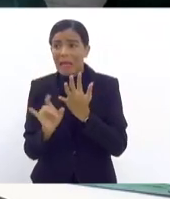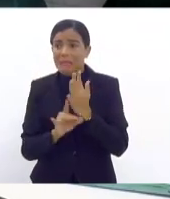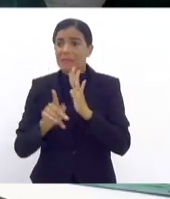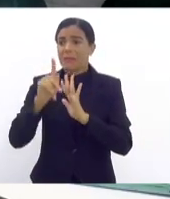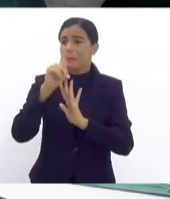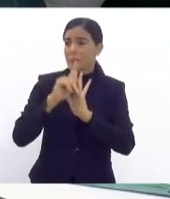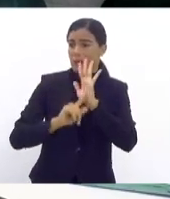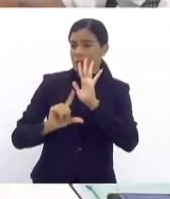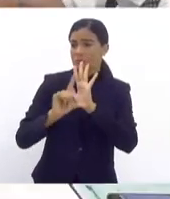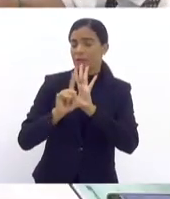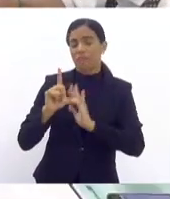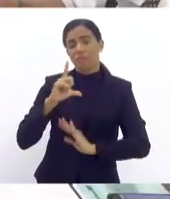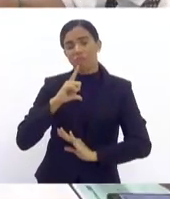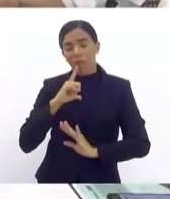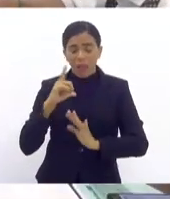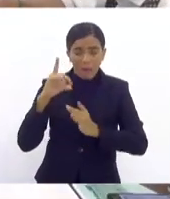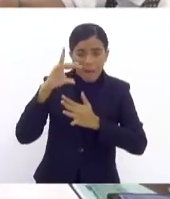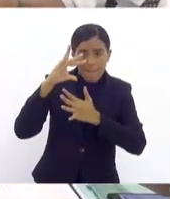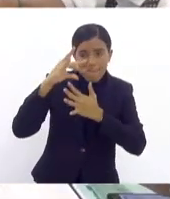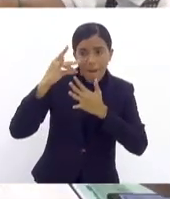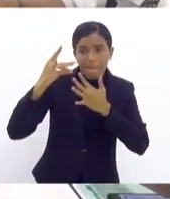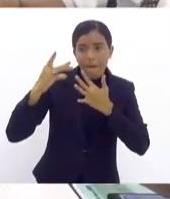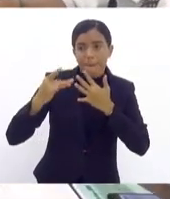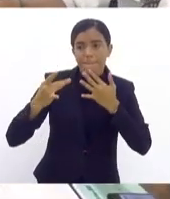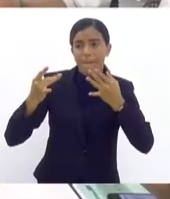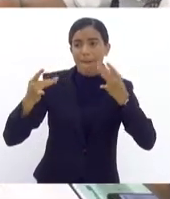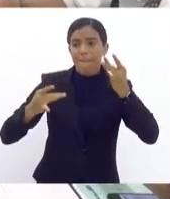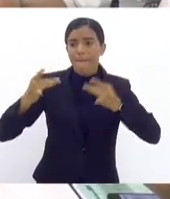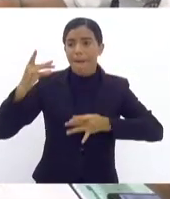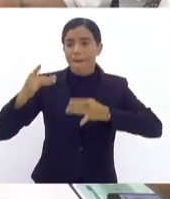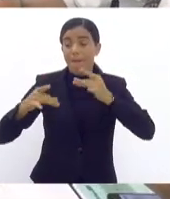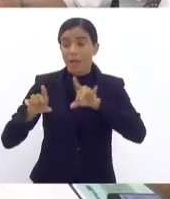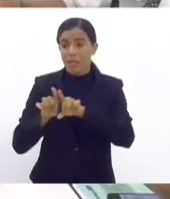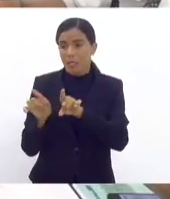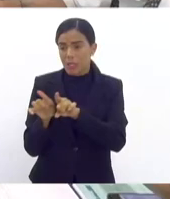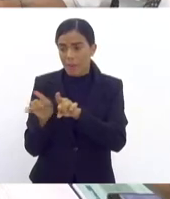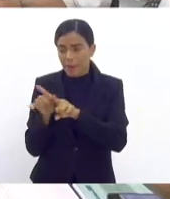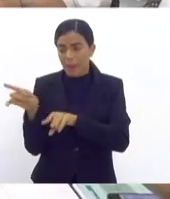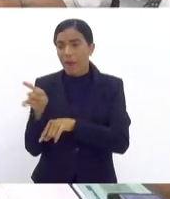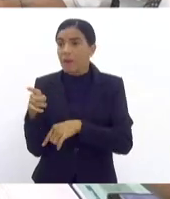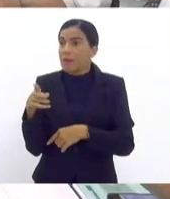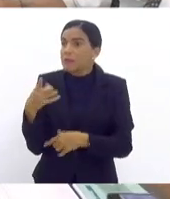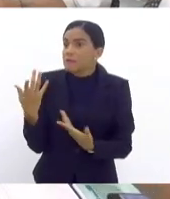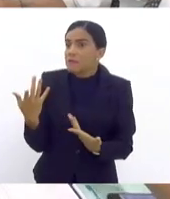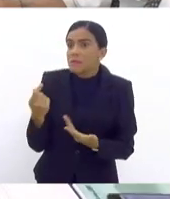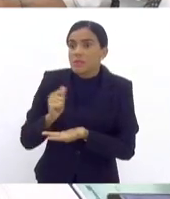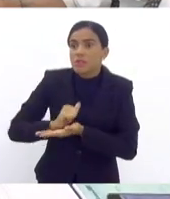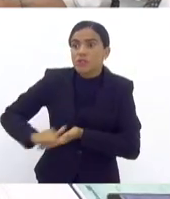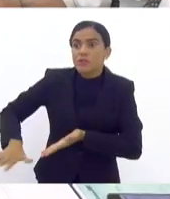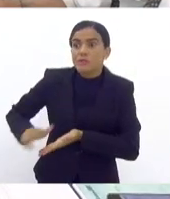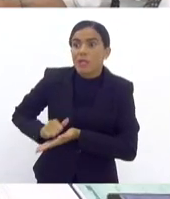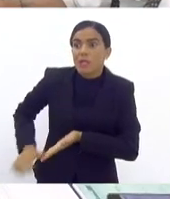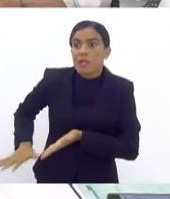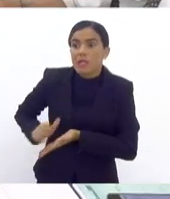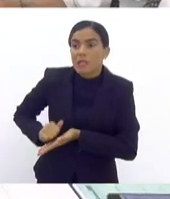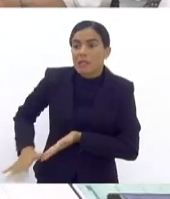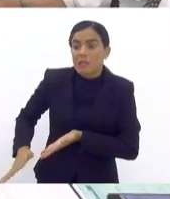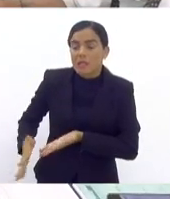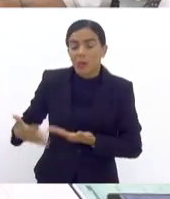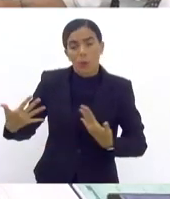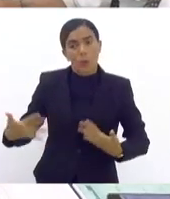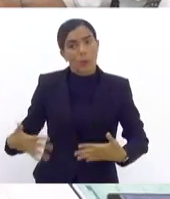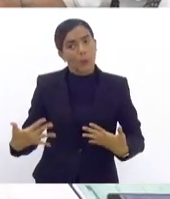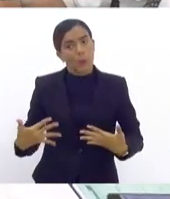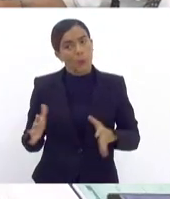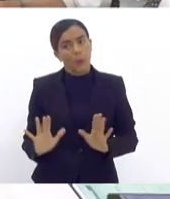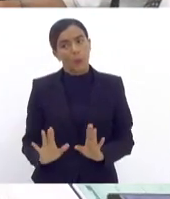razoável ou não. Sim, é muito peculiar. Até o perfil da despesa é muito peculiar. não seria o caso de criar um precedente